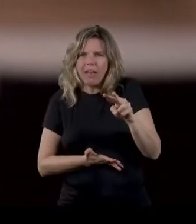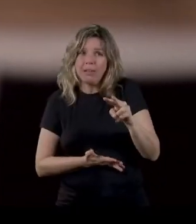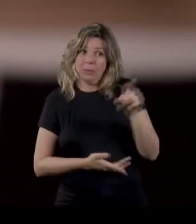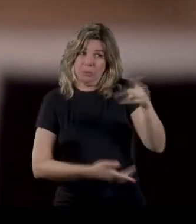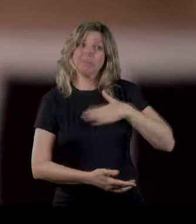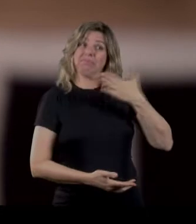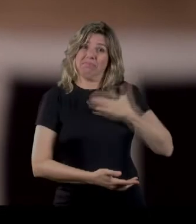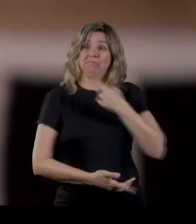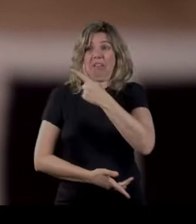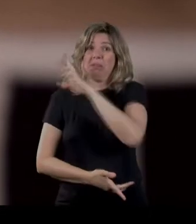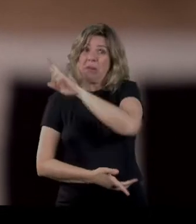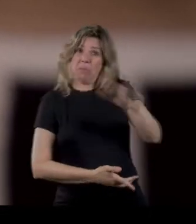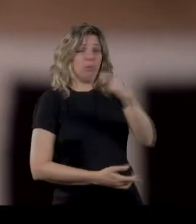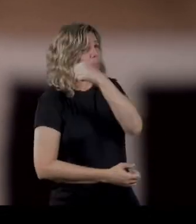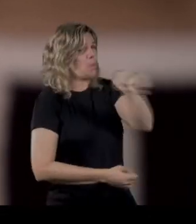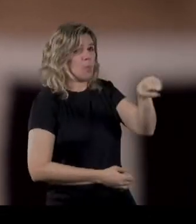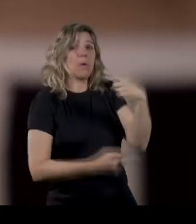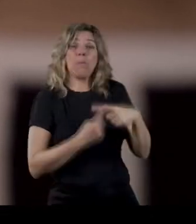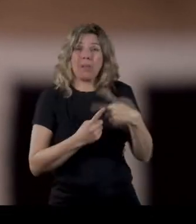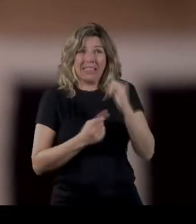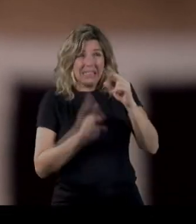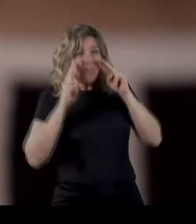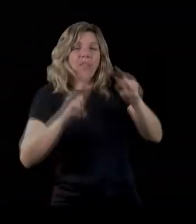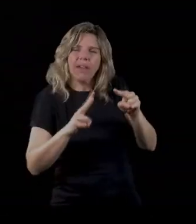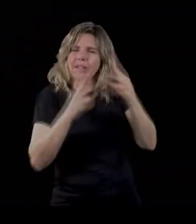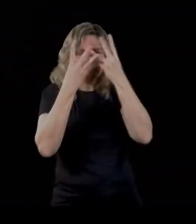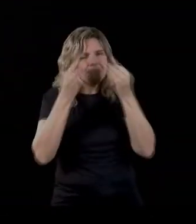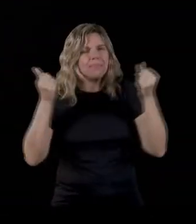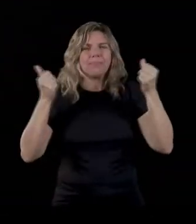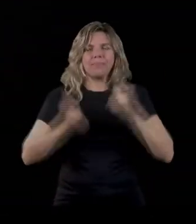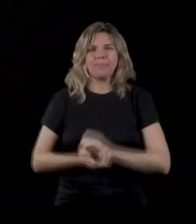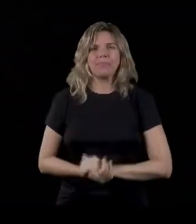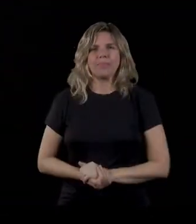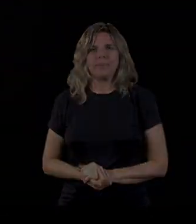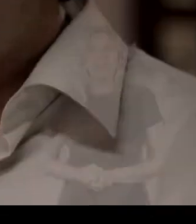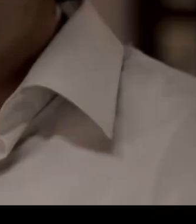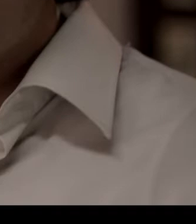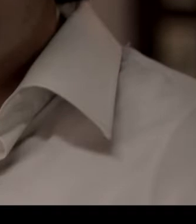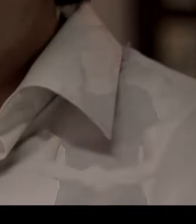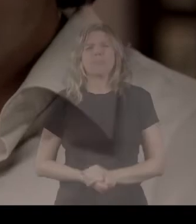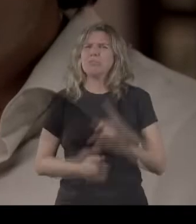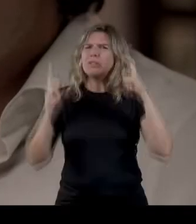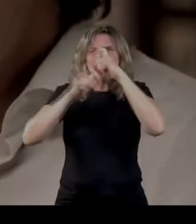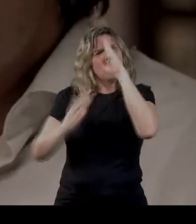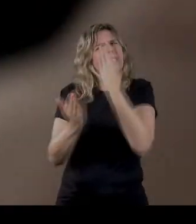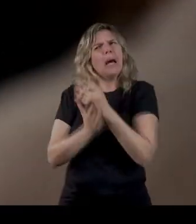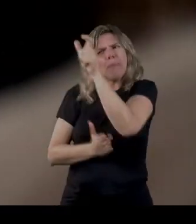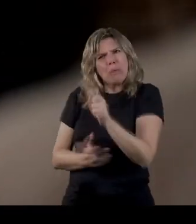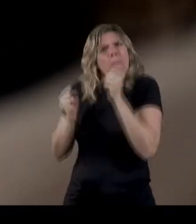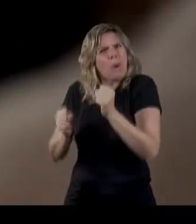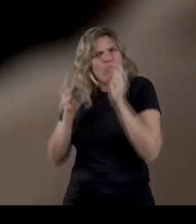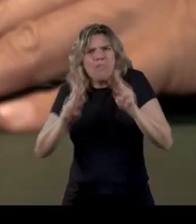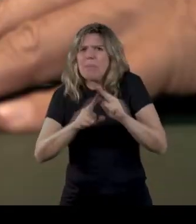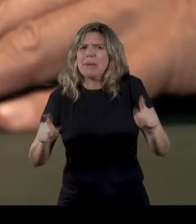mulher. Pra sua surpresa, ele vai dizer que não, porque ele deixaria de ver. Acorde Filmes. É difícil acreditar que uma pessoa pode ver e não quer, né?